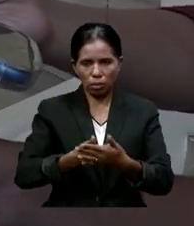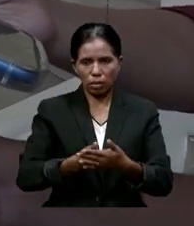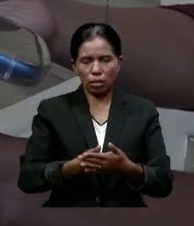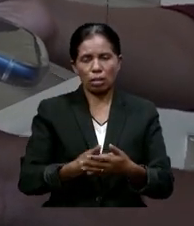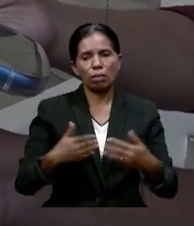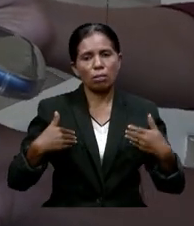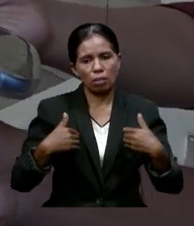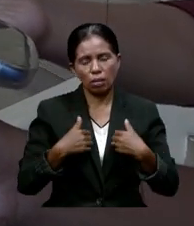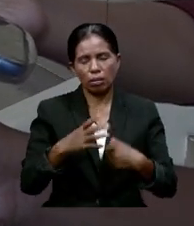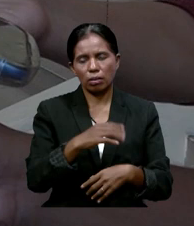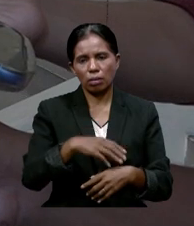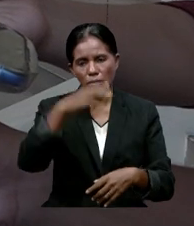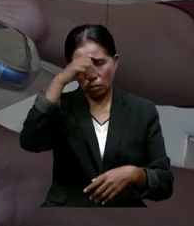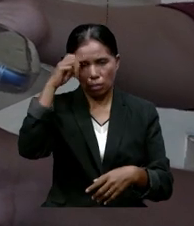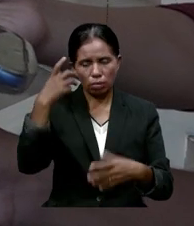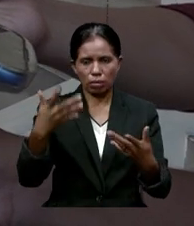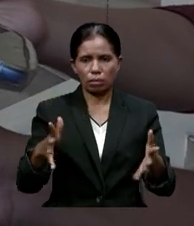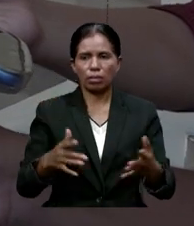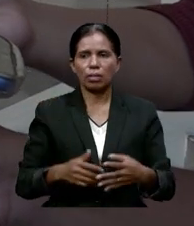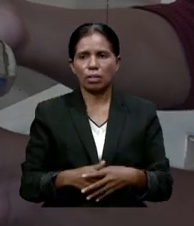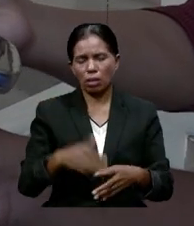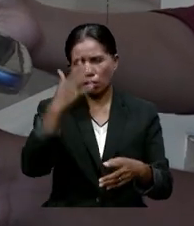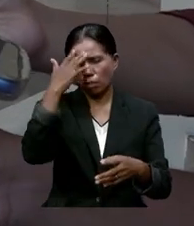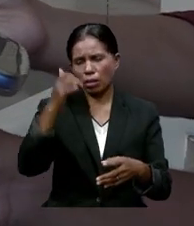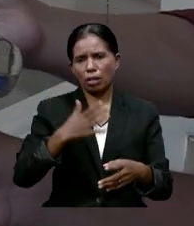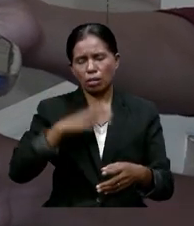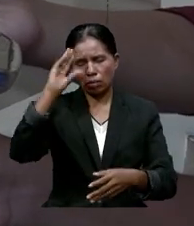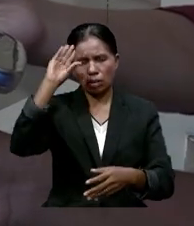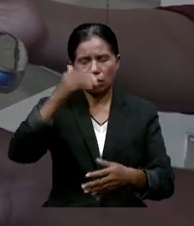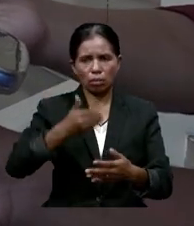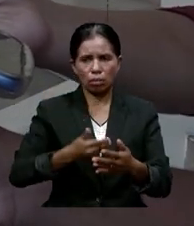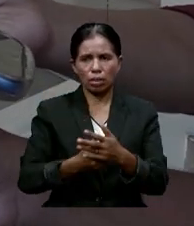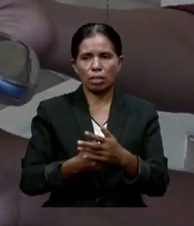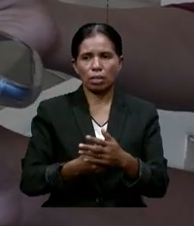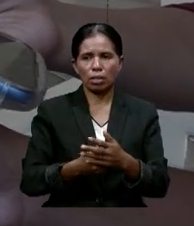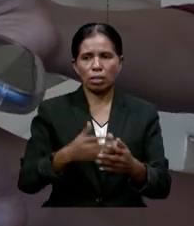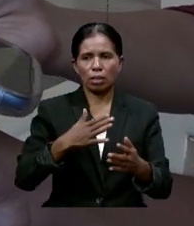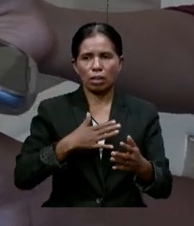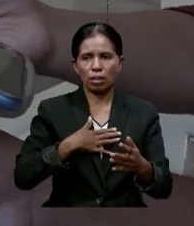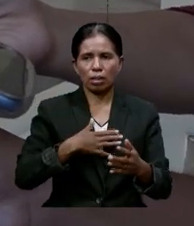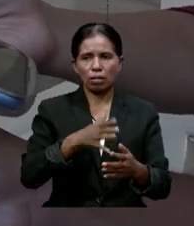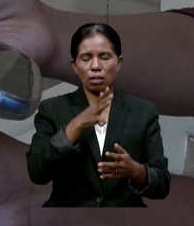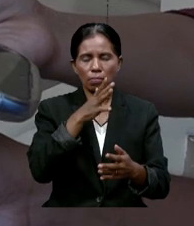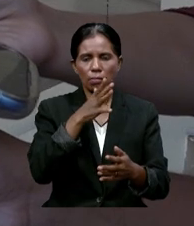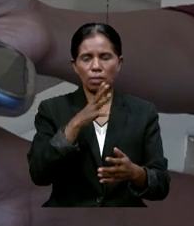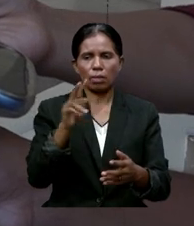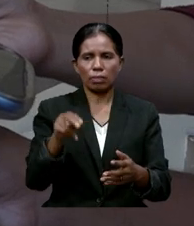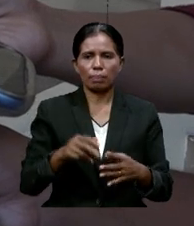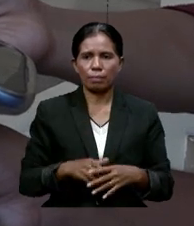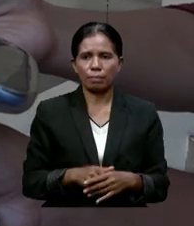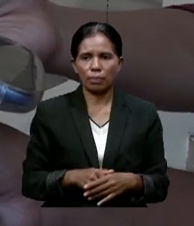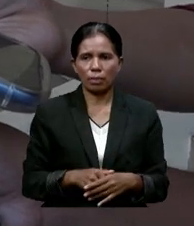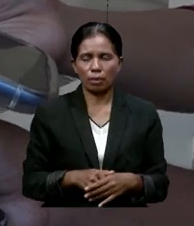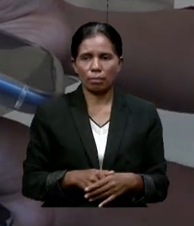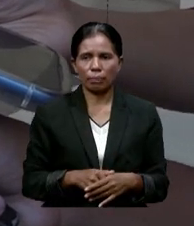Hau kosar. Ai, tama sai dia hau hare fidu ni ne temi hau dia. Ne hau ni main nia, ne hau ni main nia. Laki